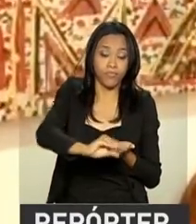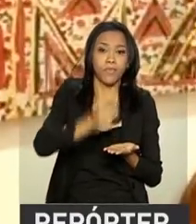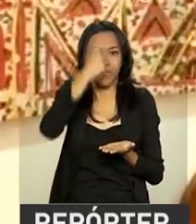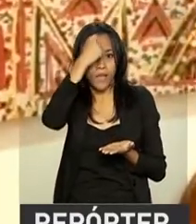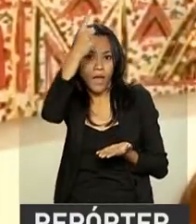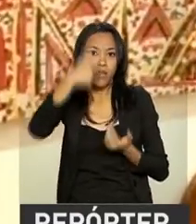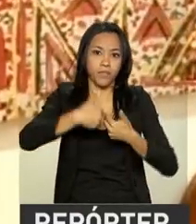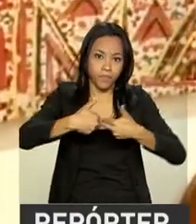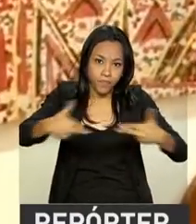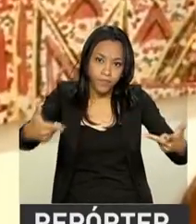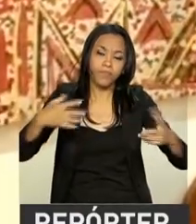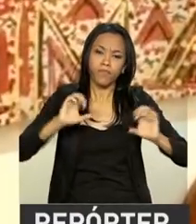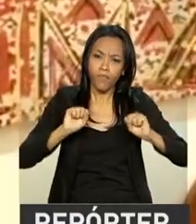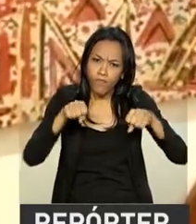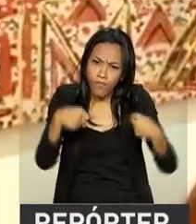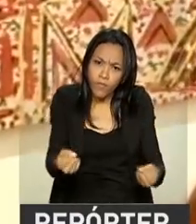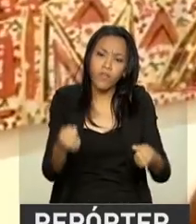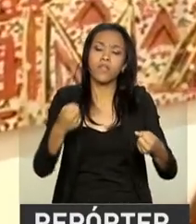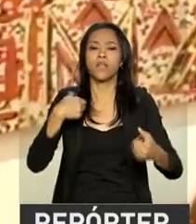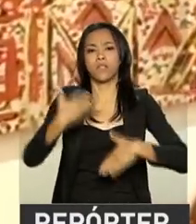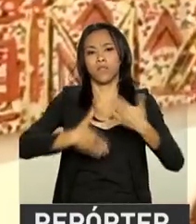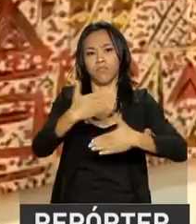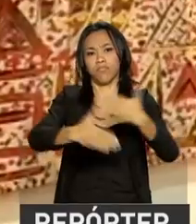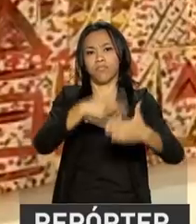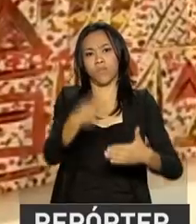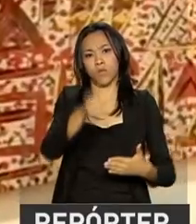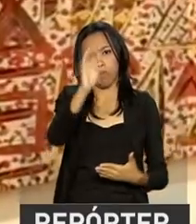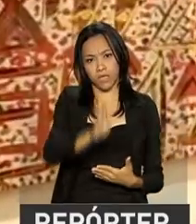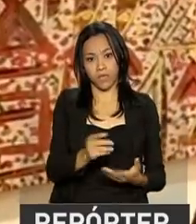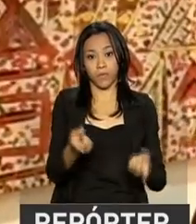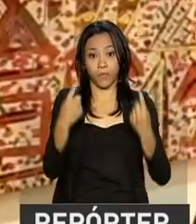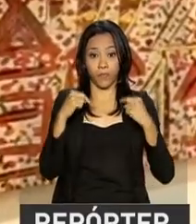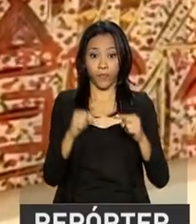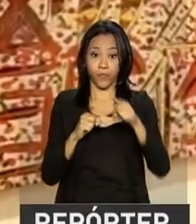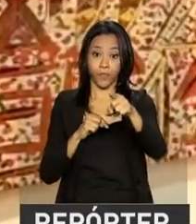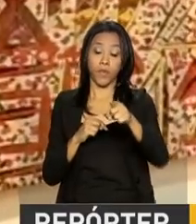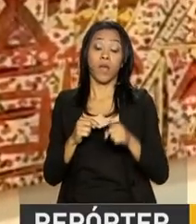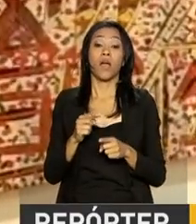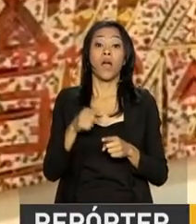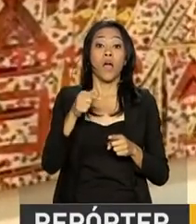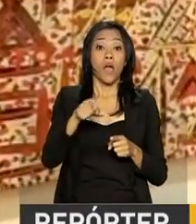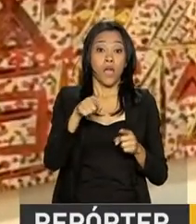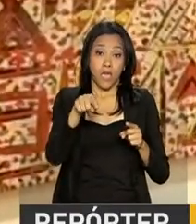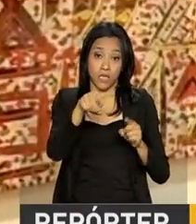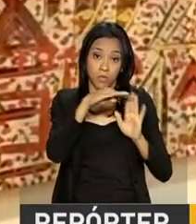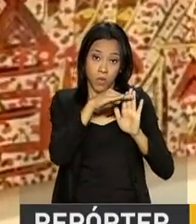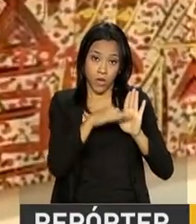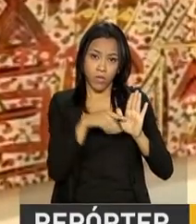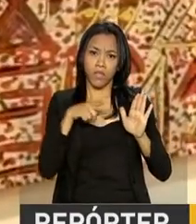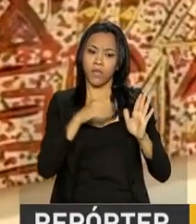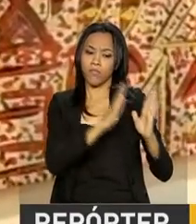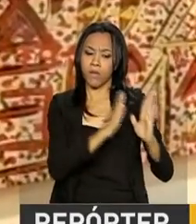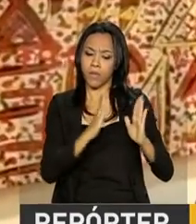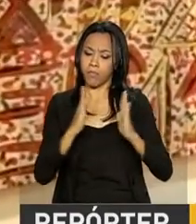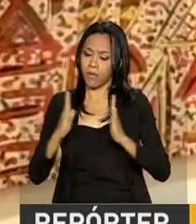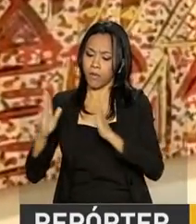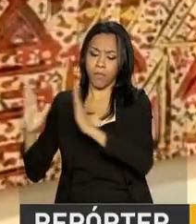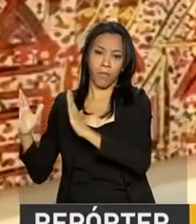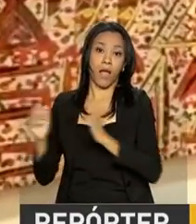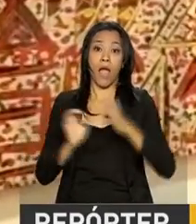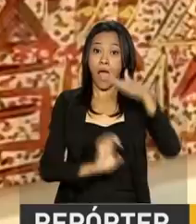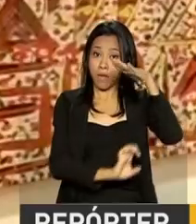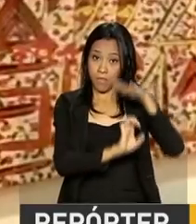para fortalecer a sua atuação aqui no Brasil. O programa tem várias fases onde a empresa consegue